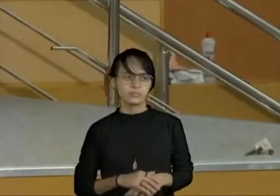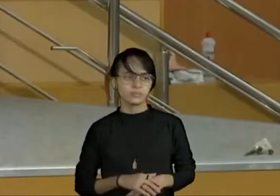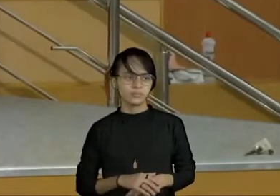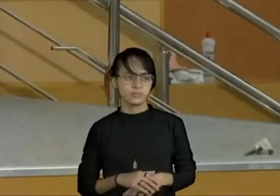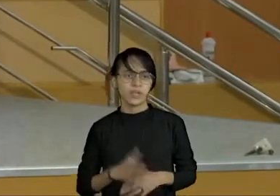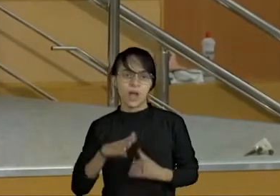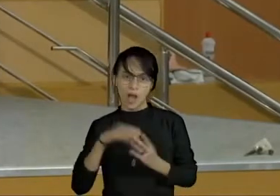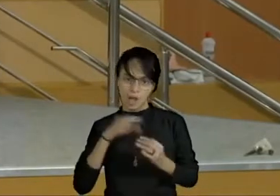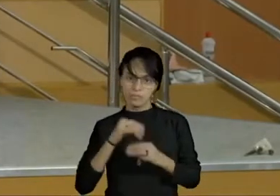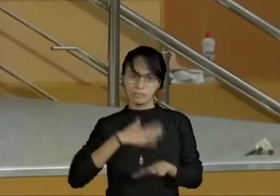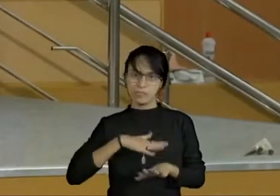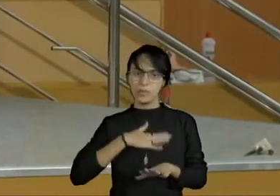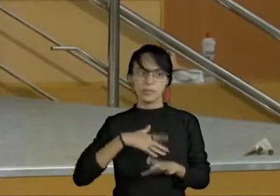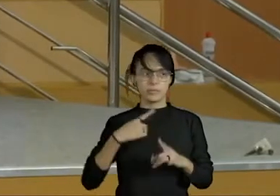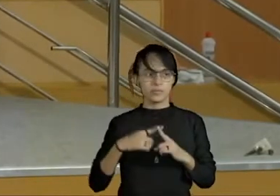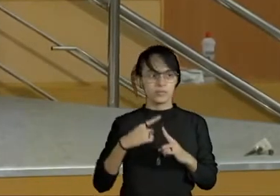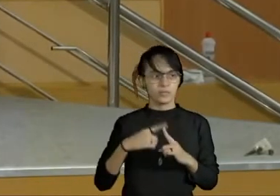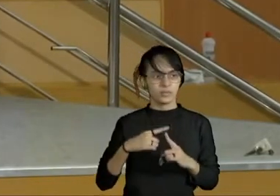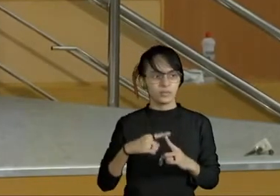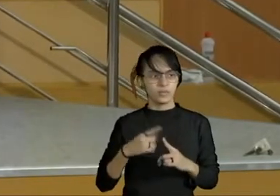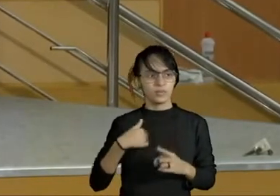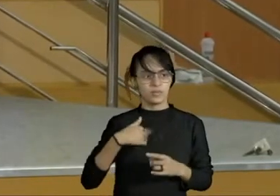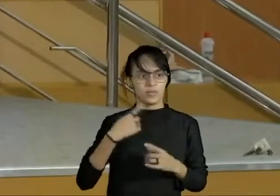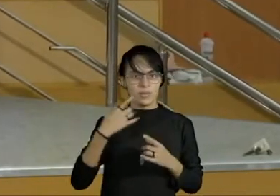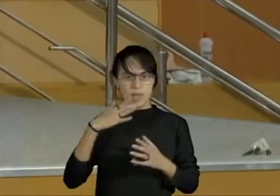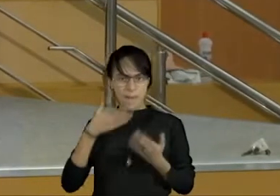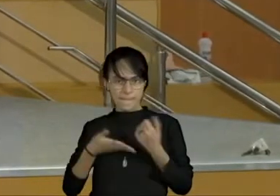é baseado no que eu sei. Vai ouvindo aí.